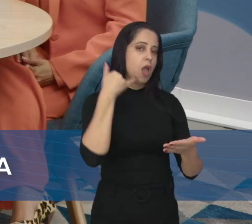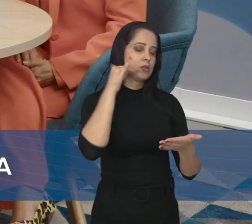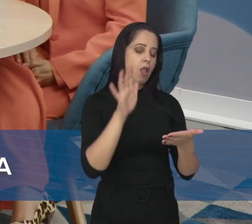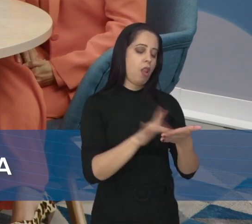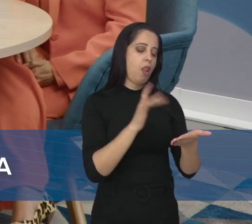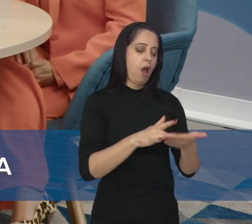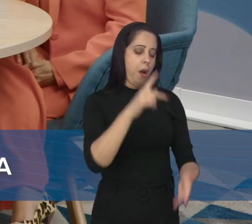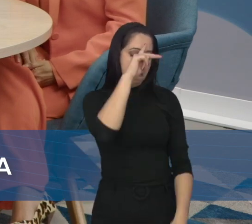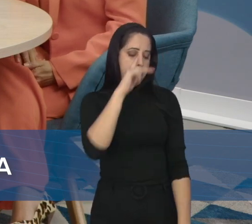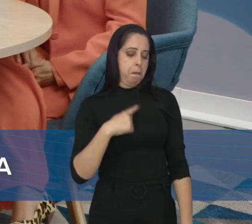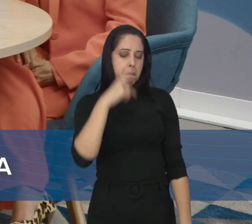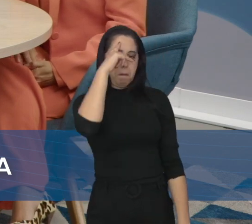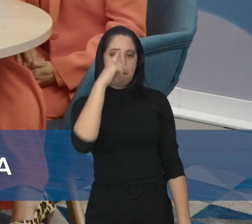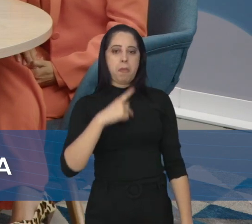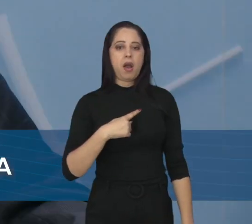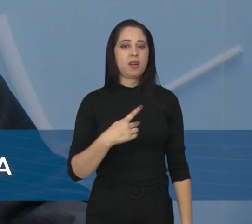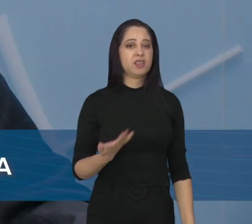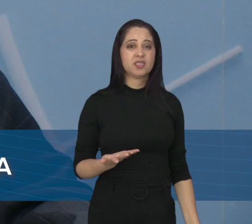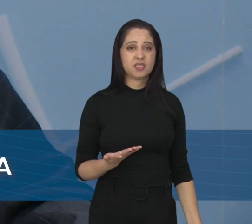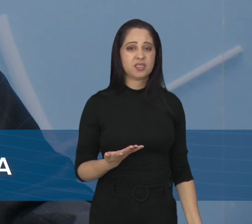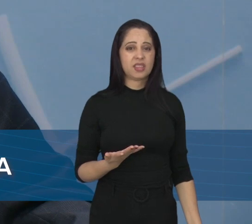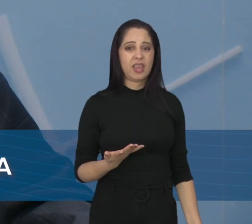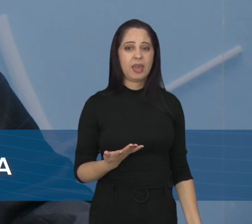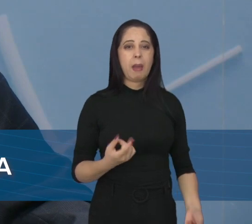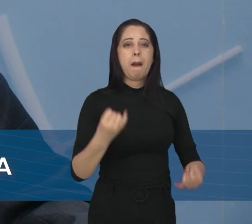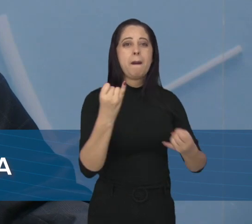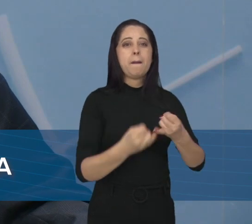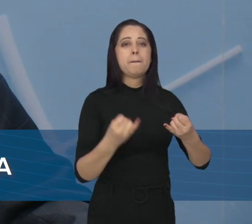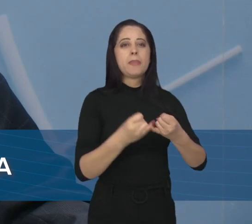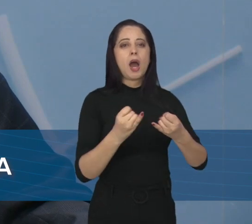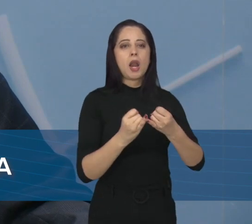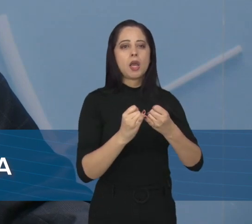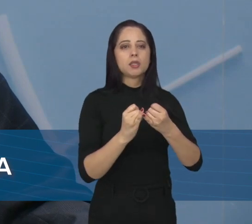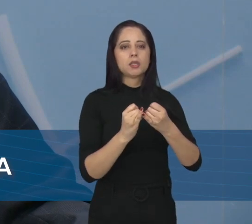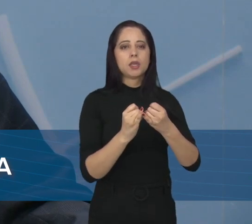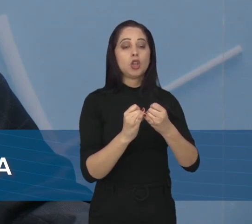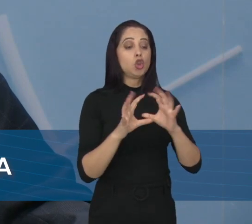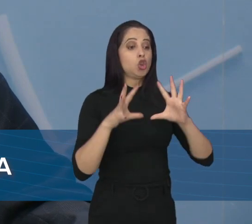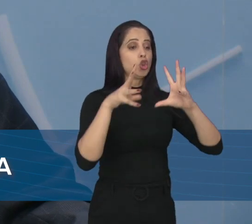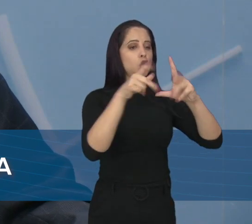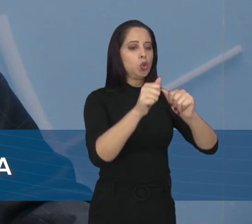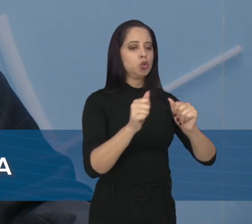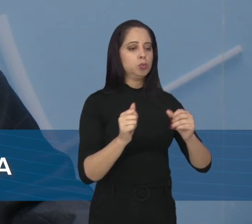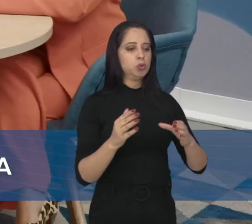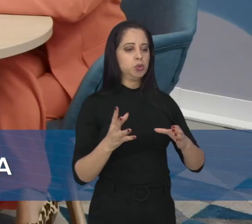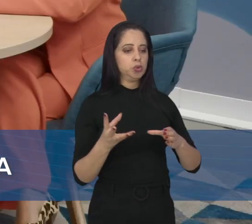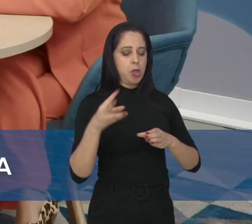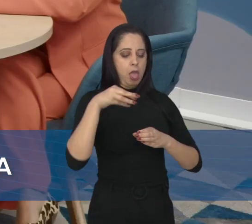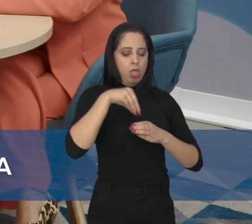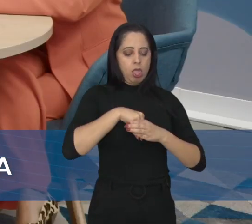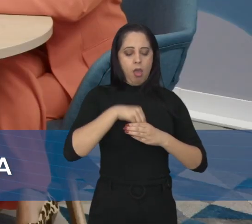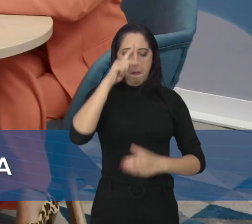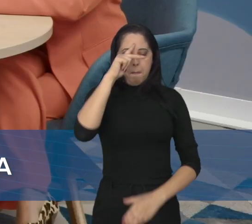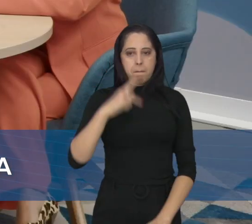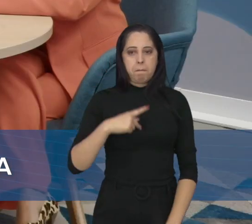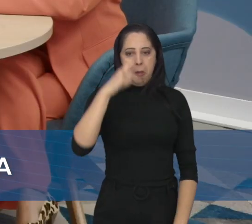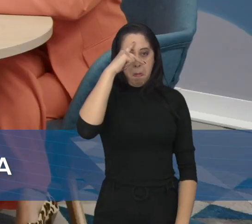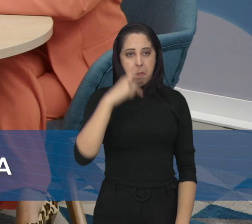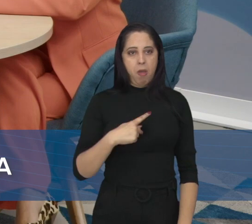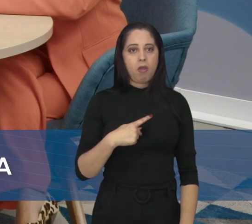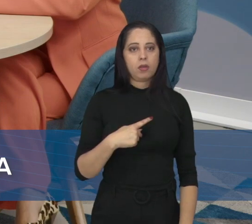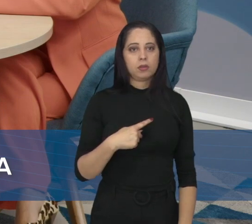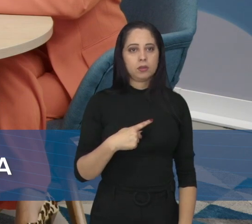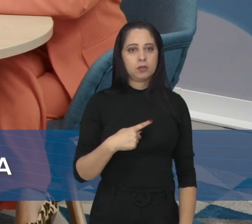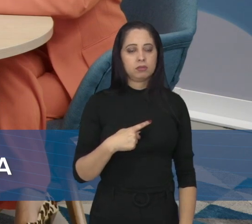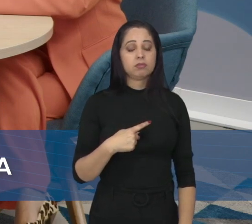Tá todo mundo para dentro de si e sem se conhecer. A capacidade de se relacionar está muito enfraquecida, né? Ou seja,